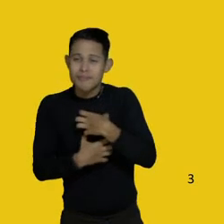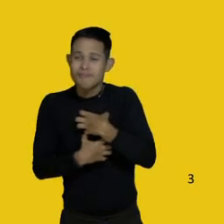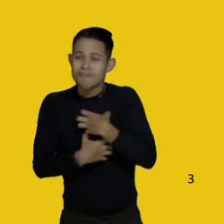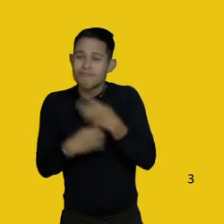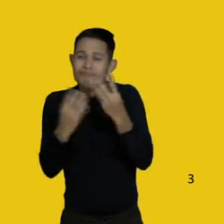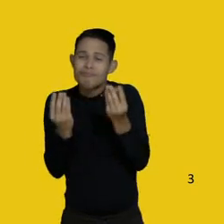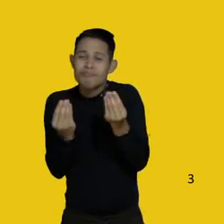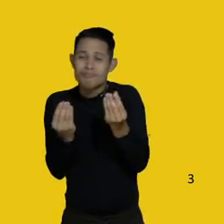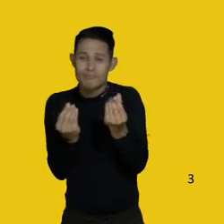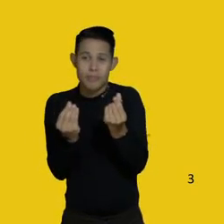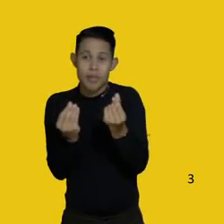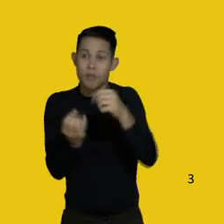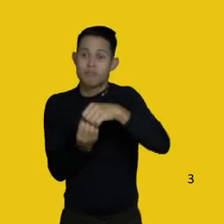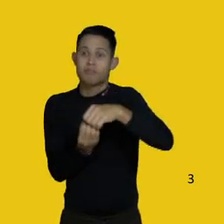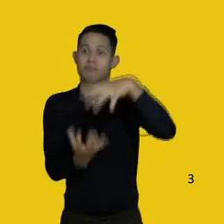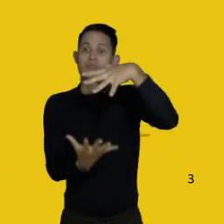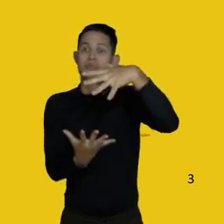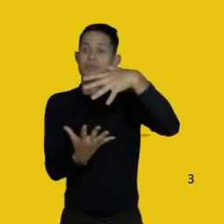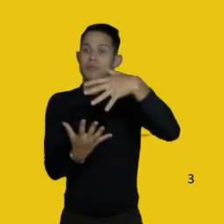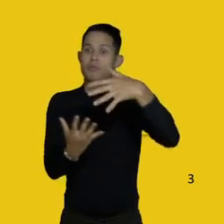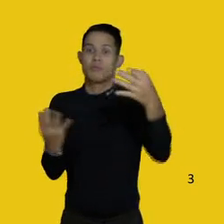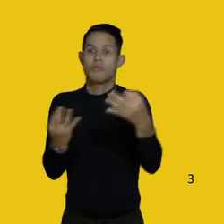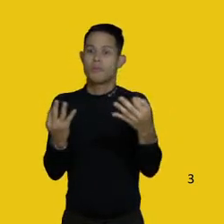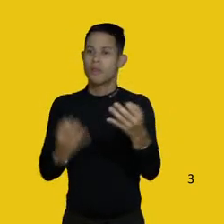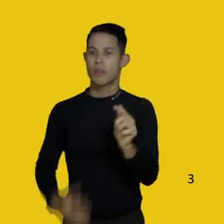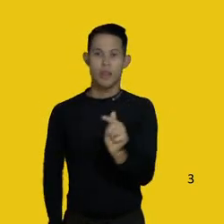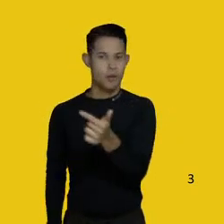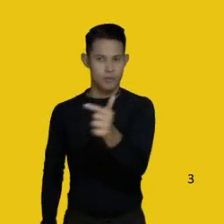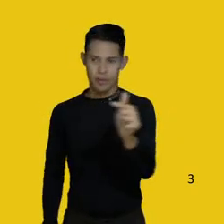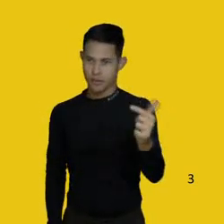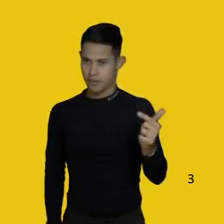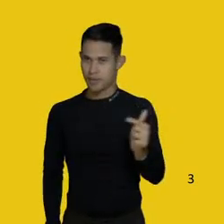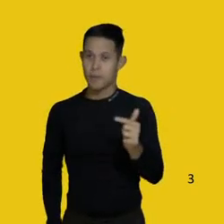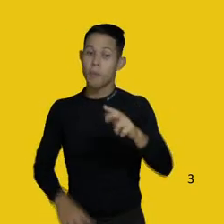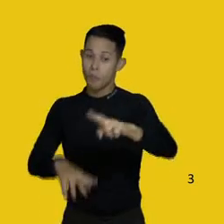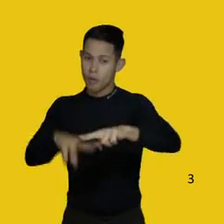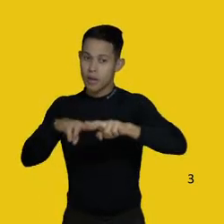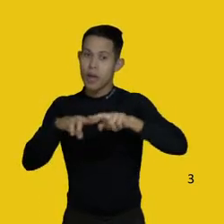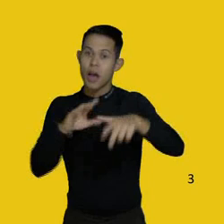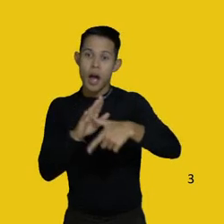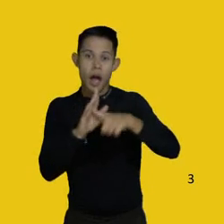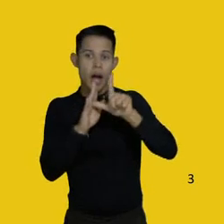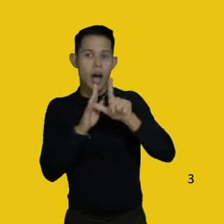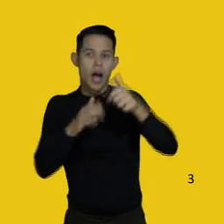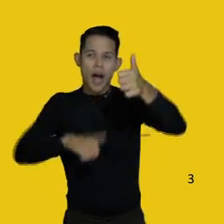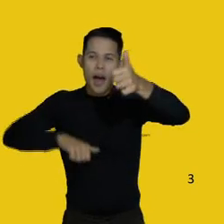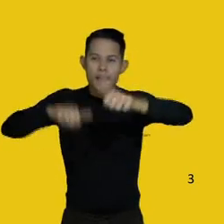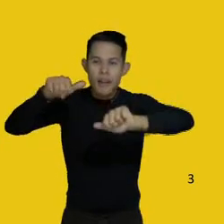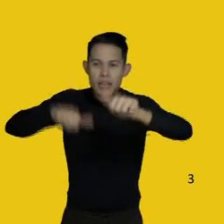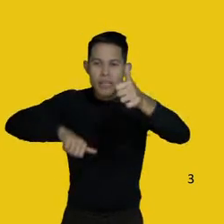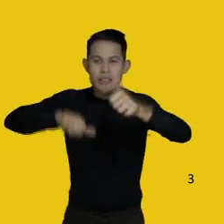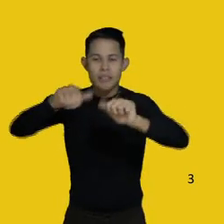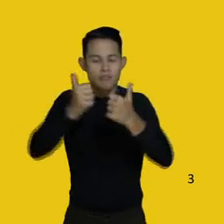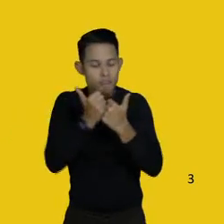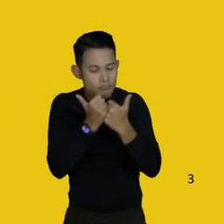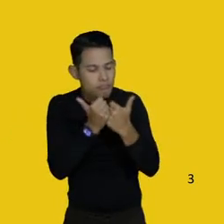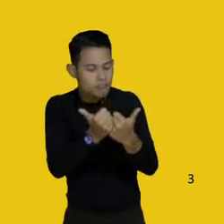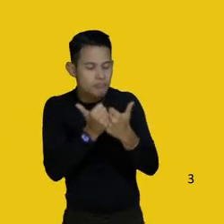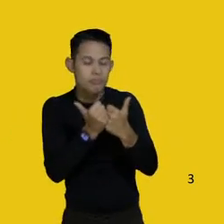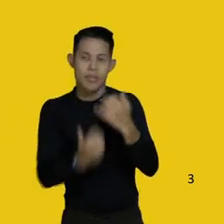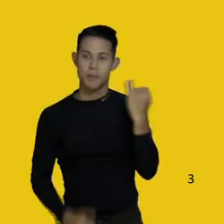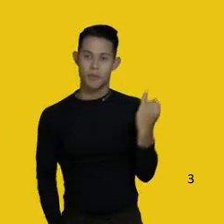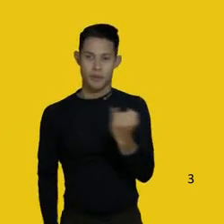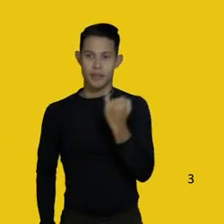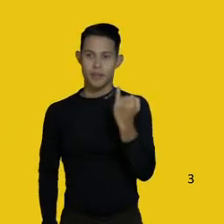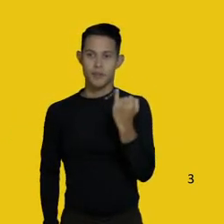sempre fica então por isso quanto antes for feito essa avaliação nessa criancinha de risco na pandemia a gente